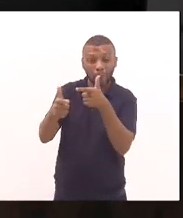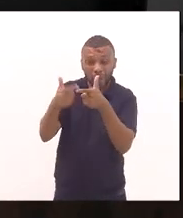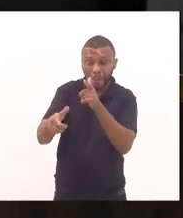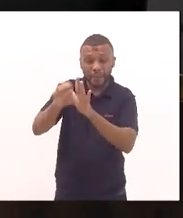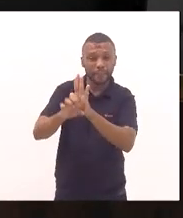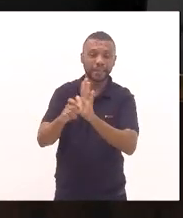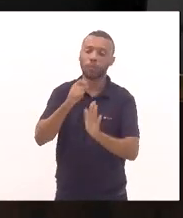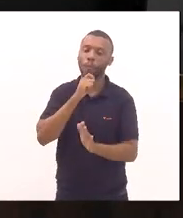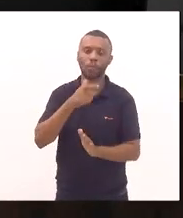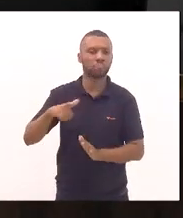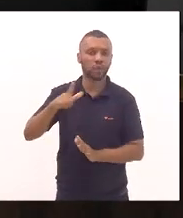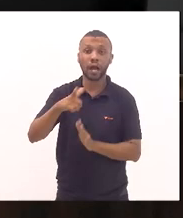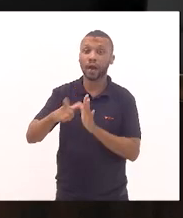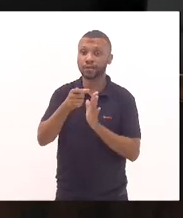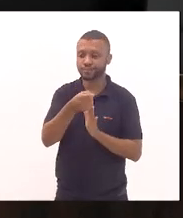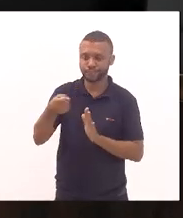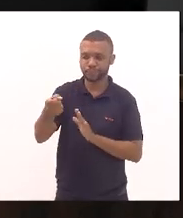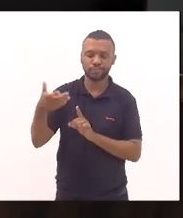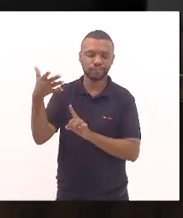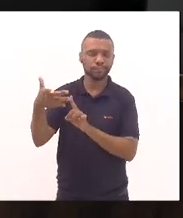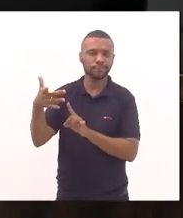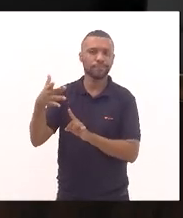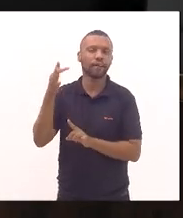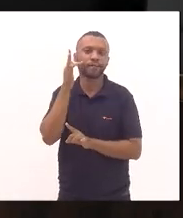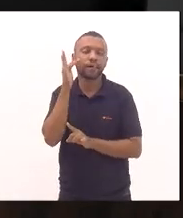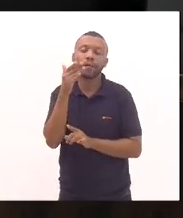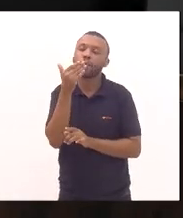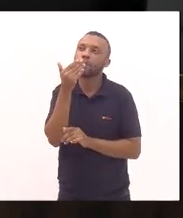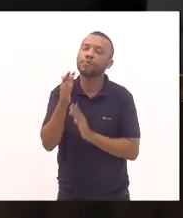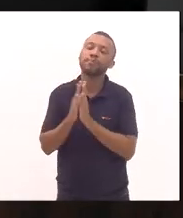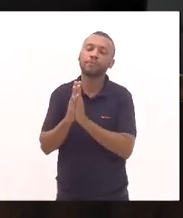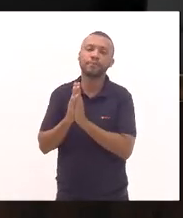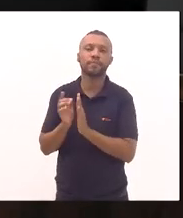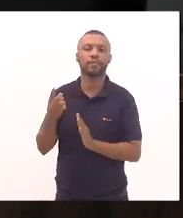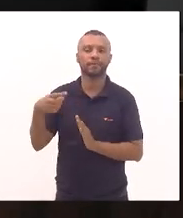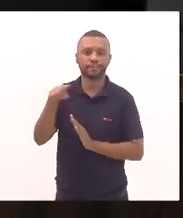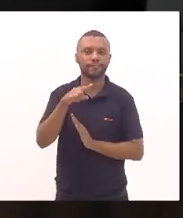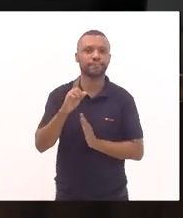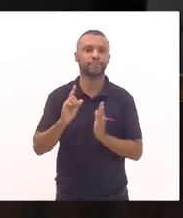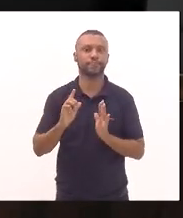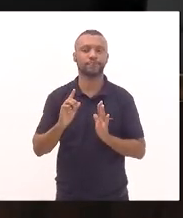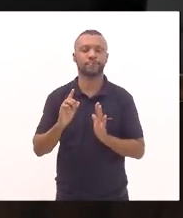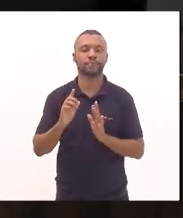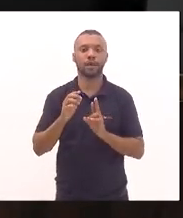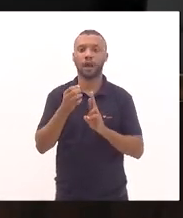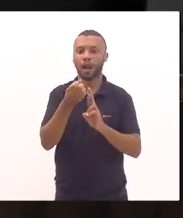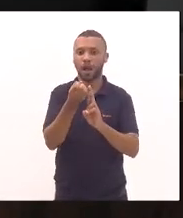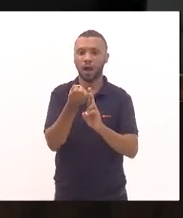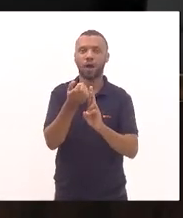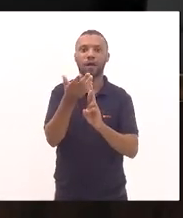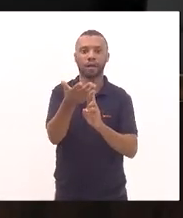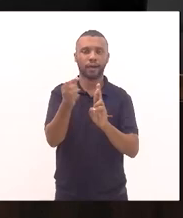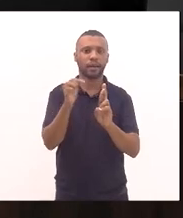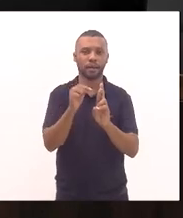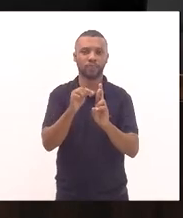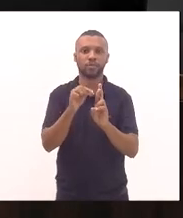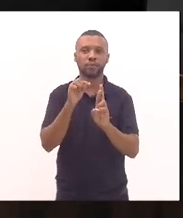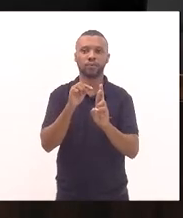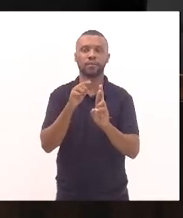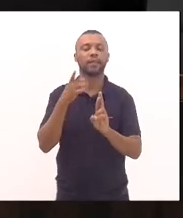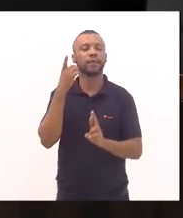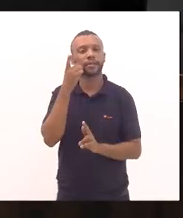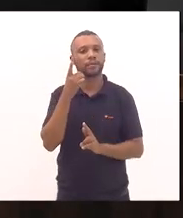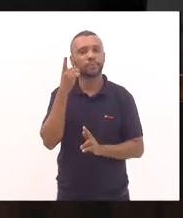fazer, antes de passar para o deputado Flávio, fazendo um apelo aqui ao o relator,